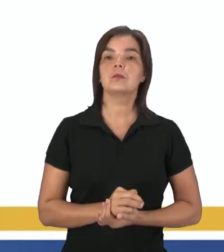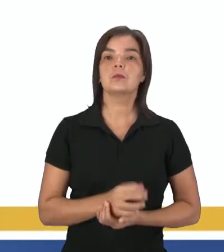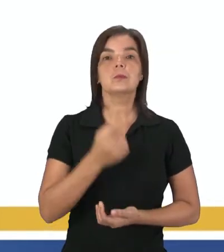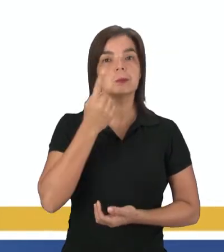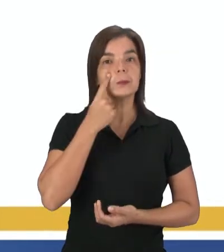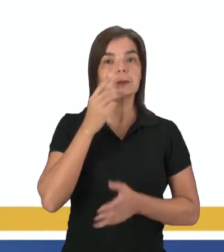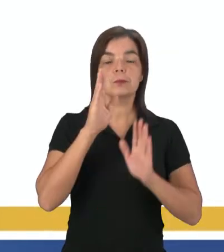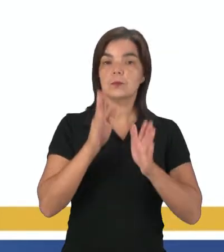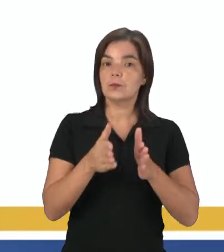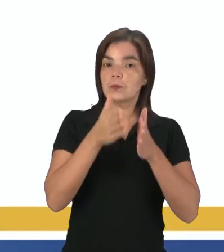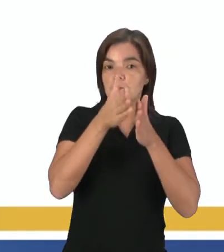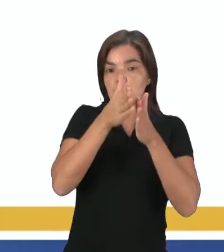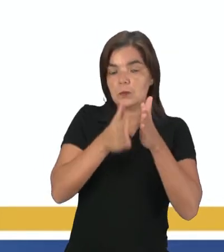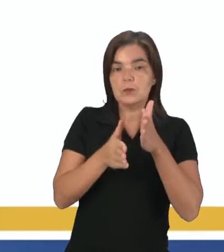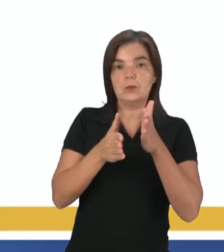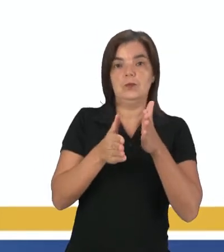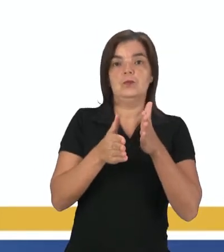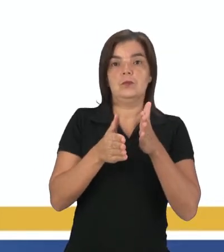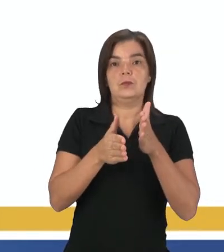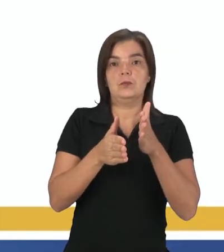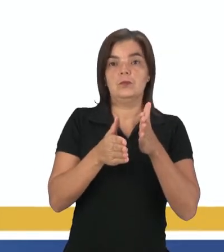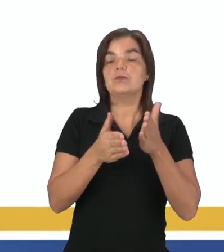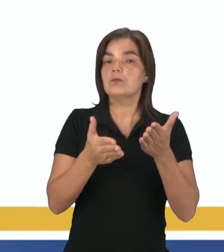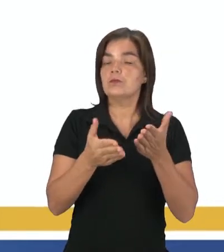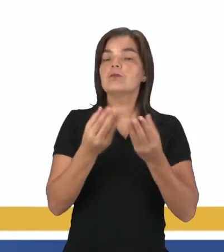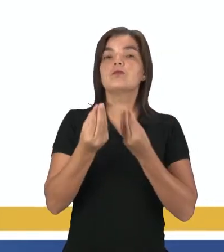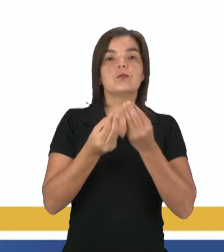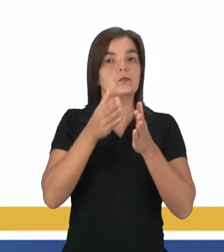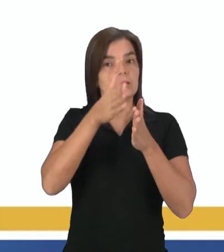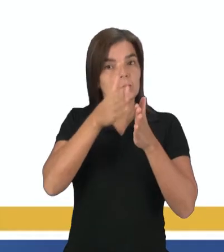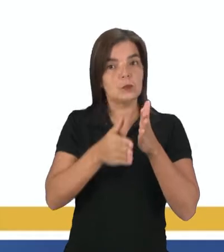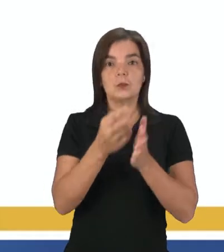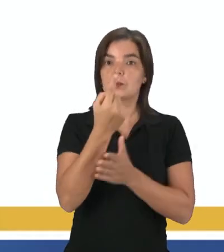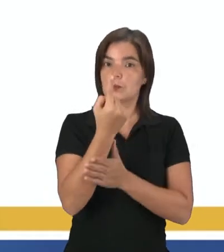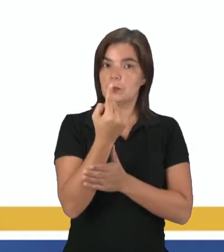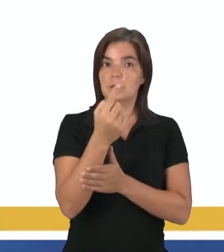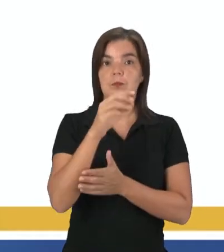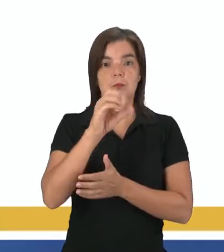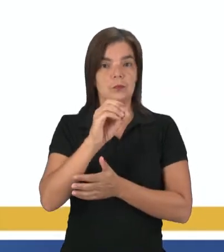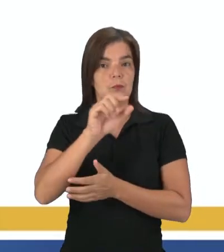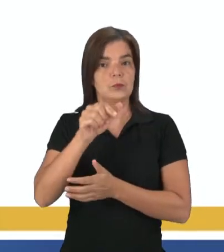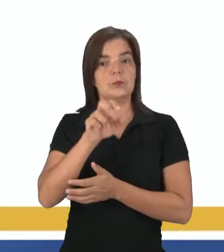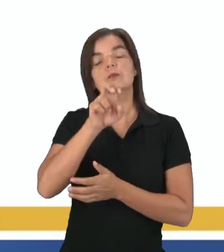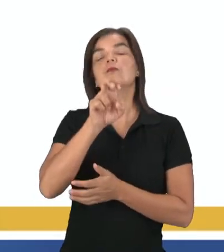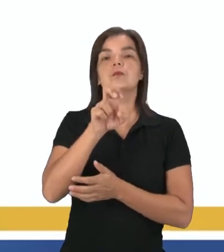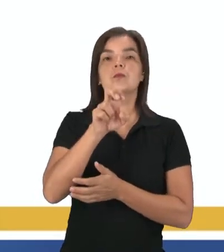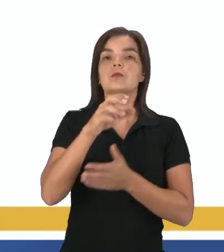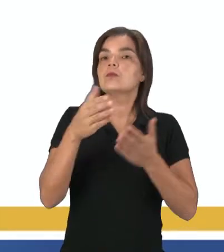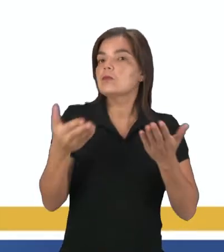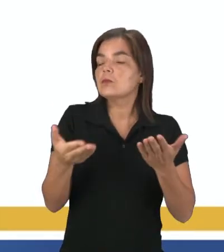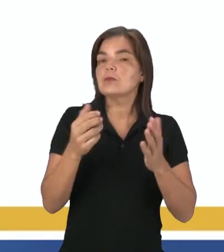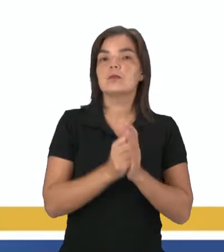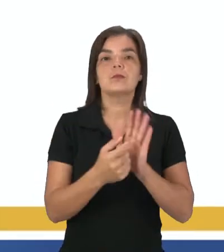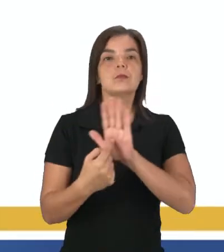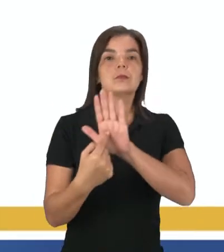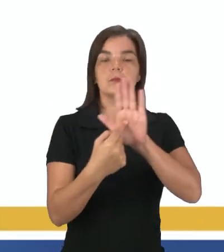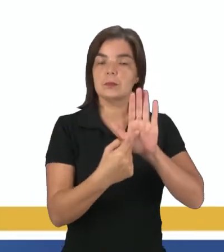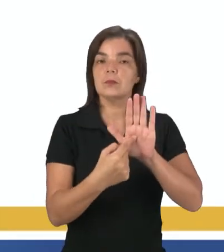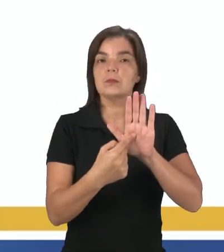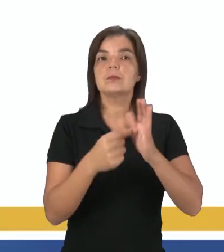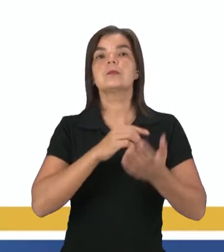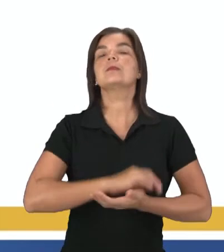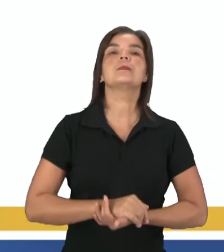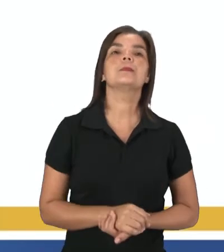Só fiz uma divisão, dividi na metade. E como a metade de 1 é 0,5, pronto, representei esse